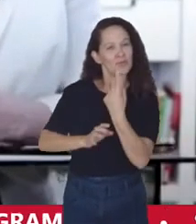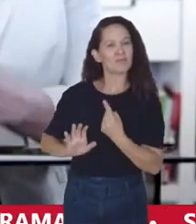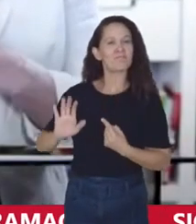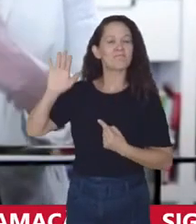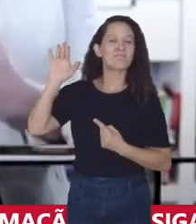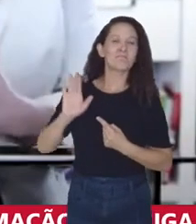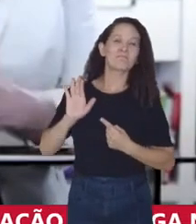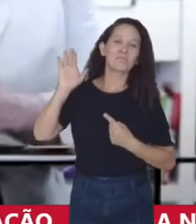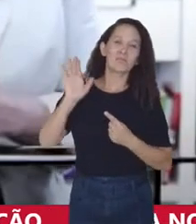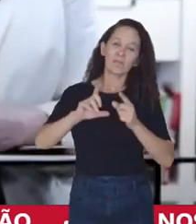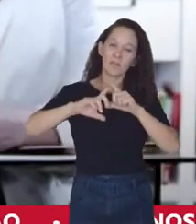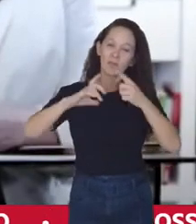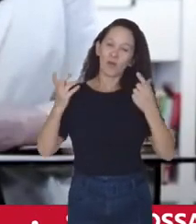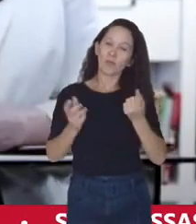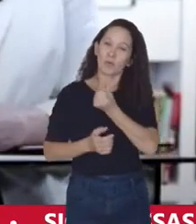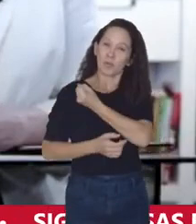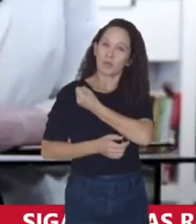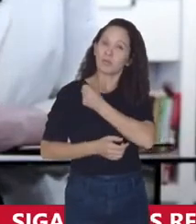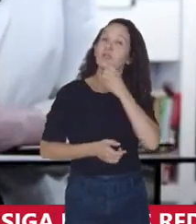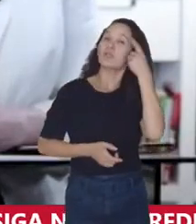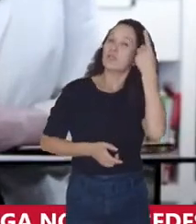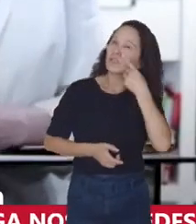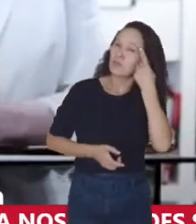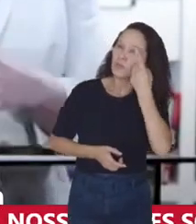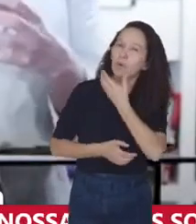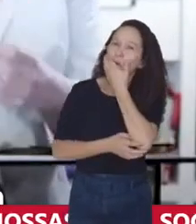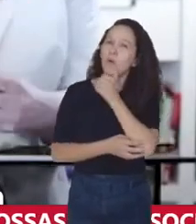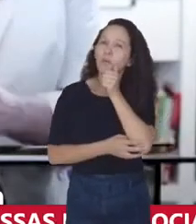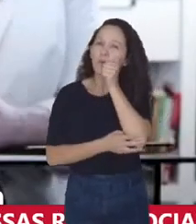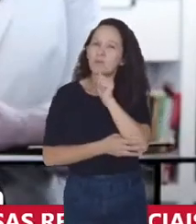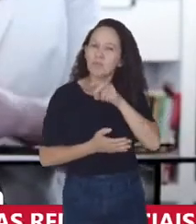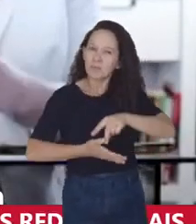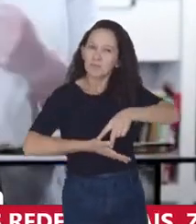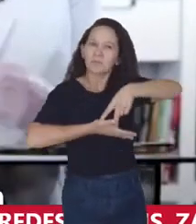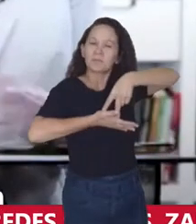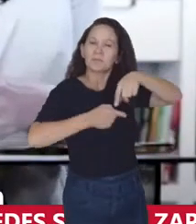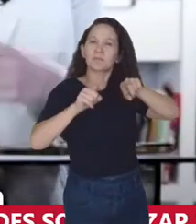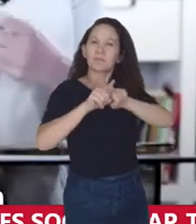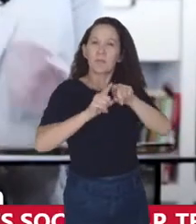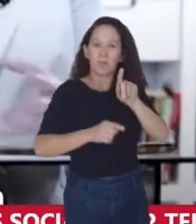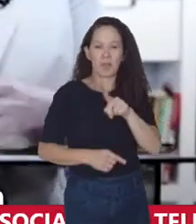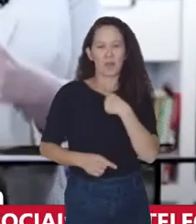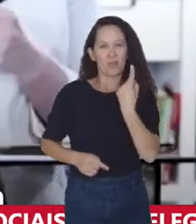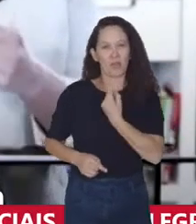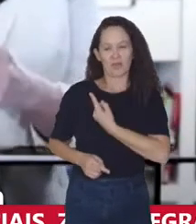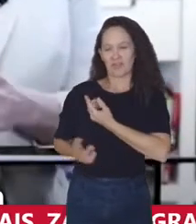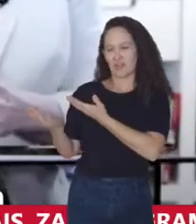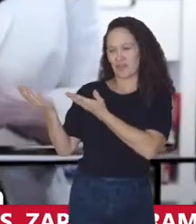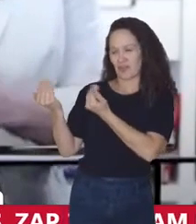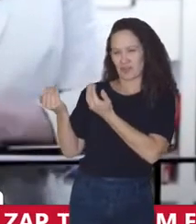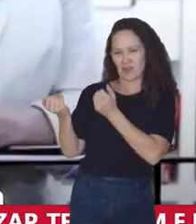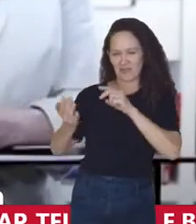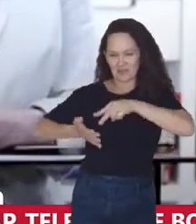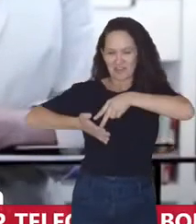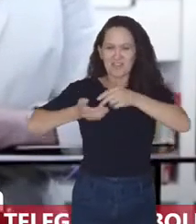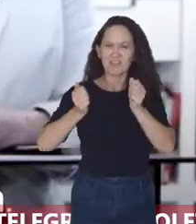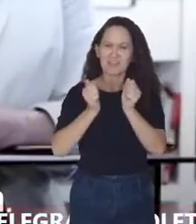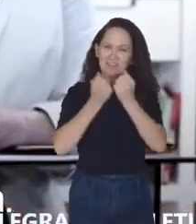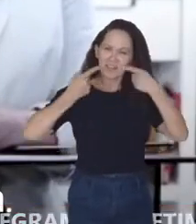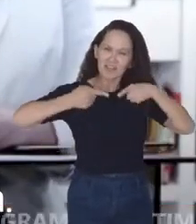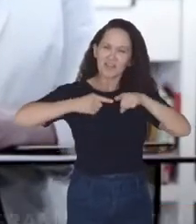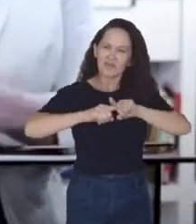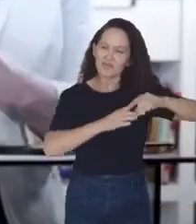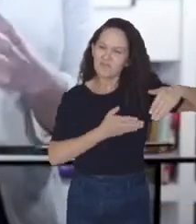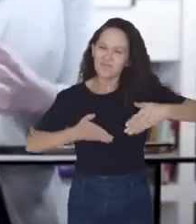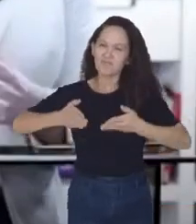candidaturas, aumentar o número de deputados e deputadas, colocar também gente nova, aguerrida, que possa estar junto conosco nessa